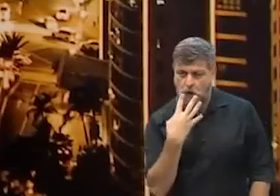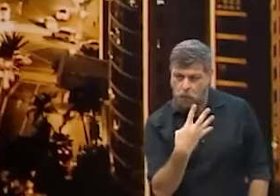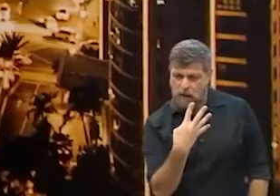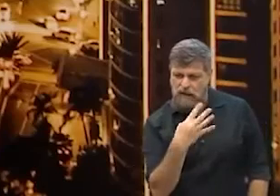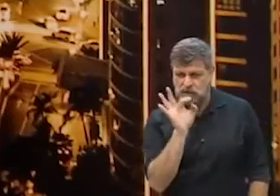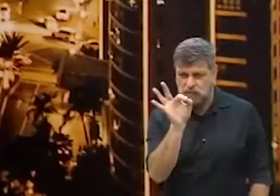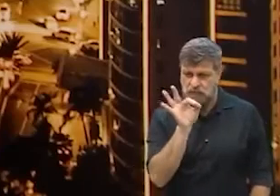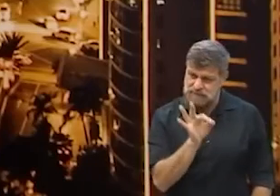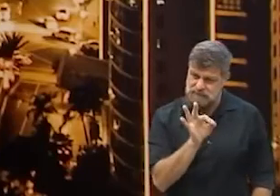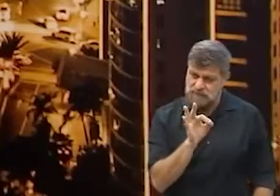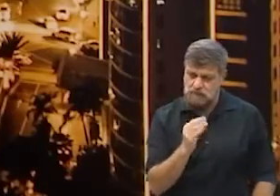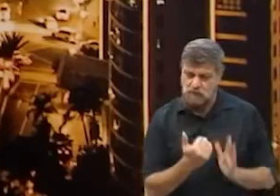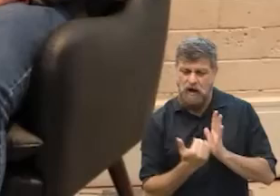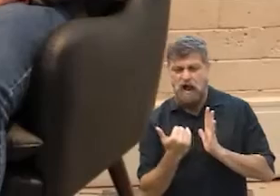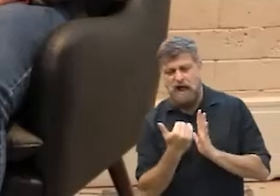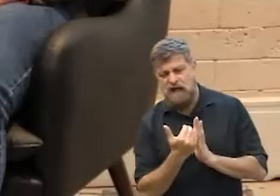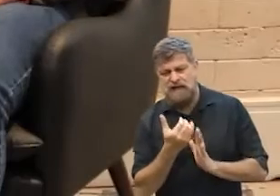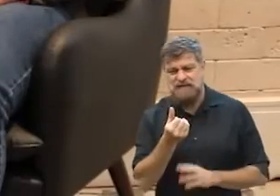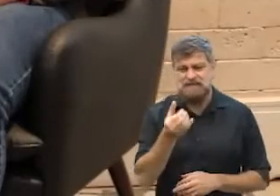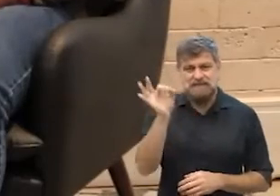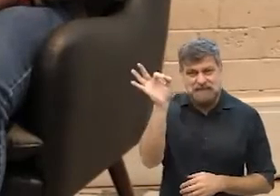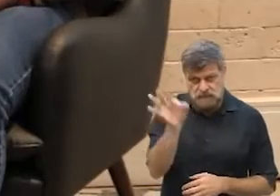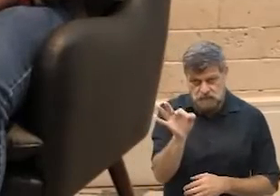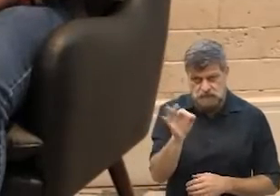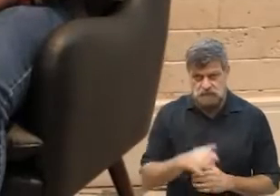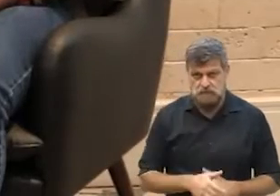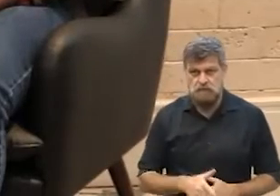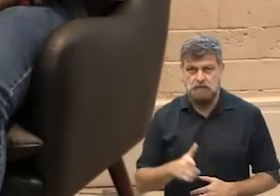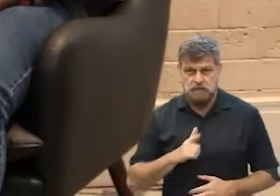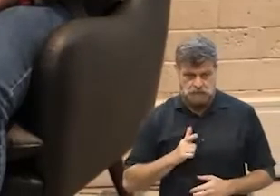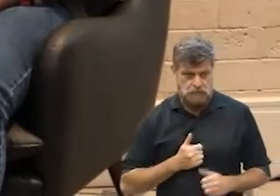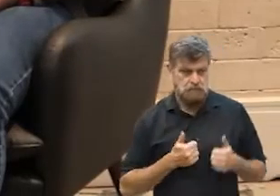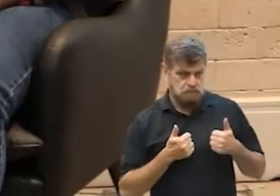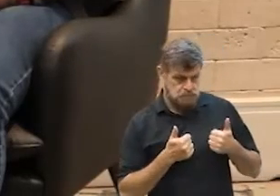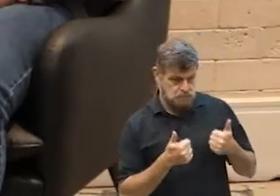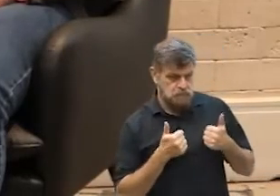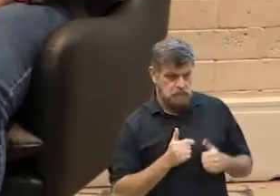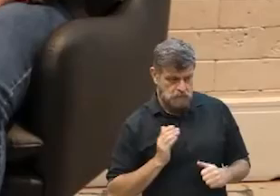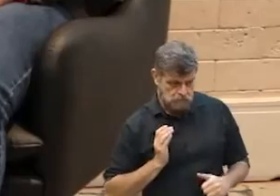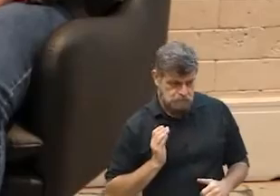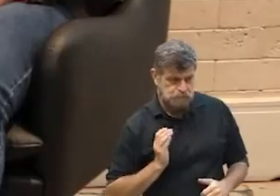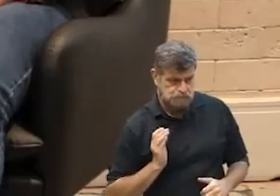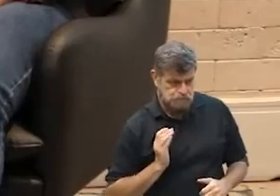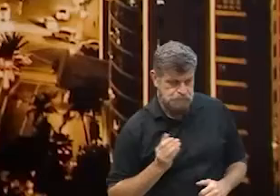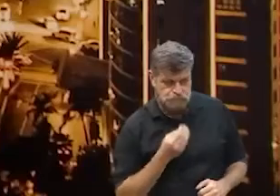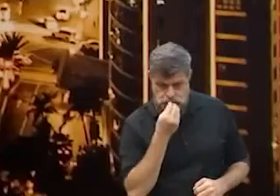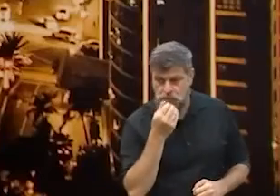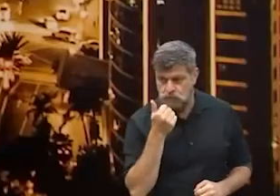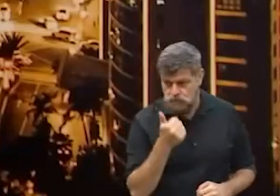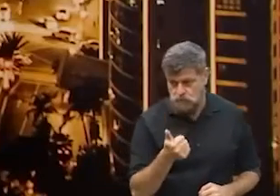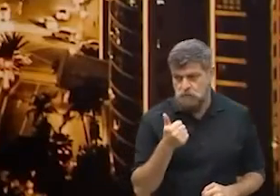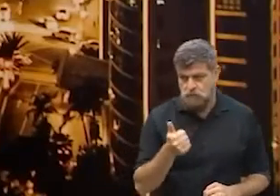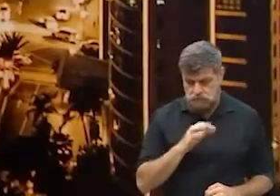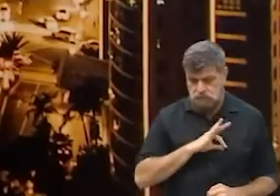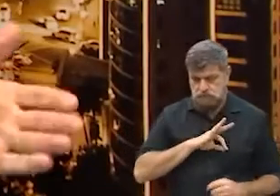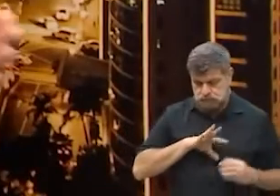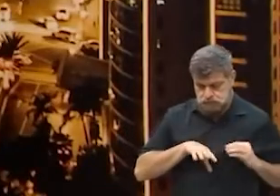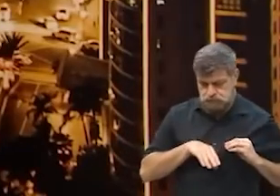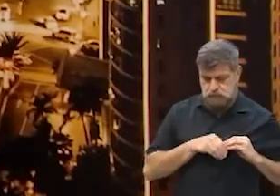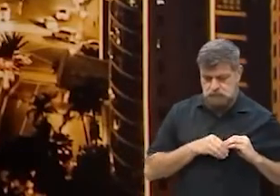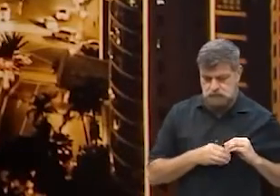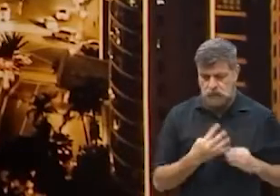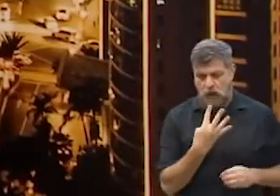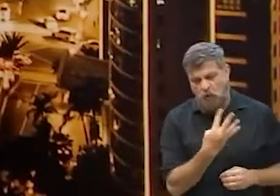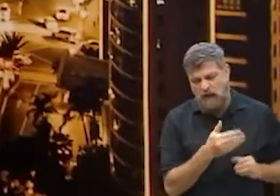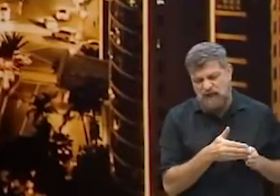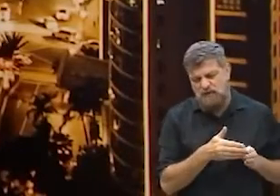a 6% do valor do imóvel. Tá? É uma bela porcentagem. Isso, é uma porcentagem muito bacana, então de